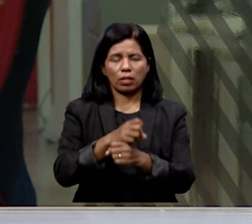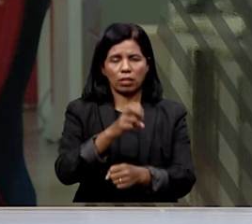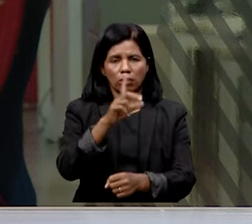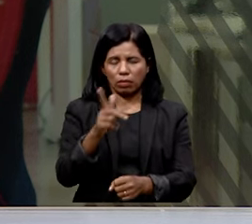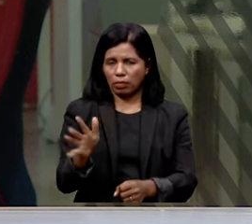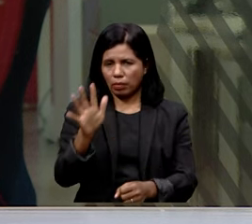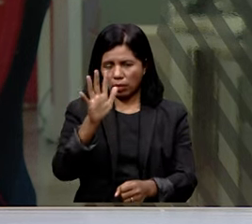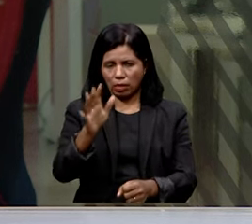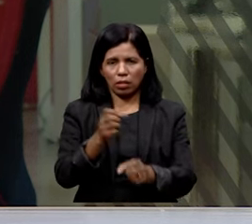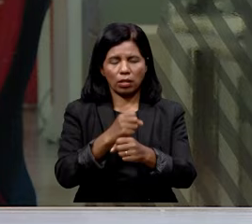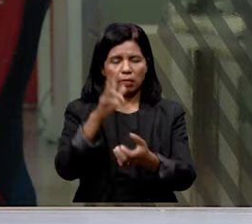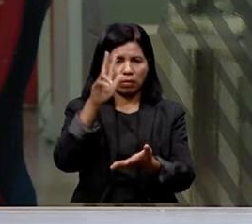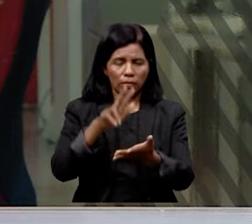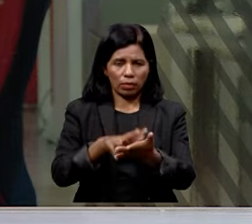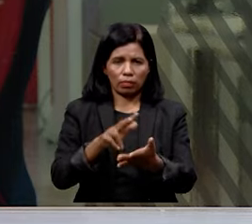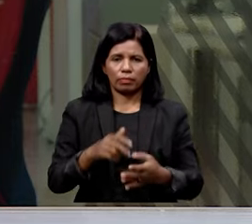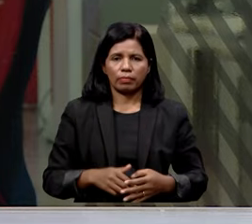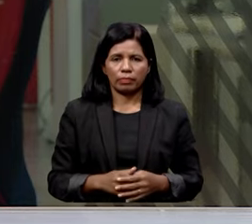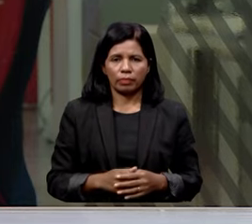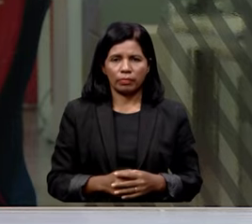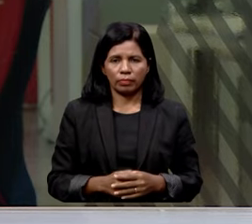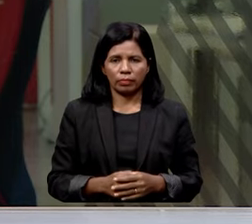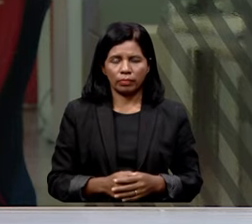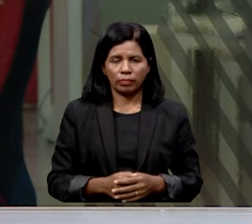Lima, no local promulgação.